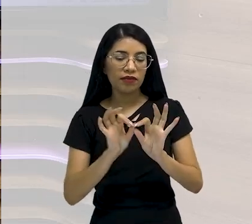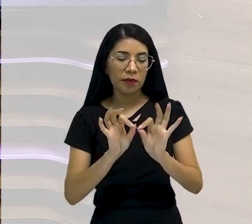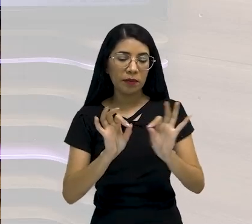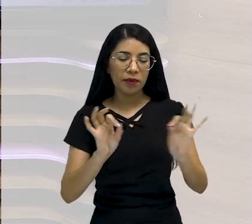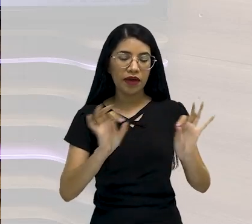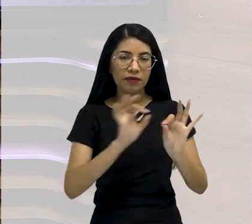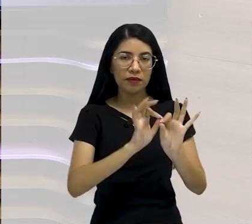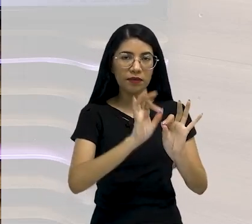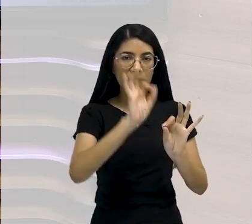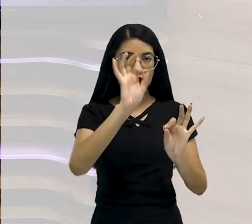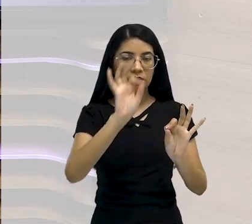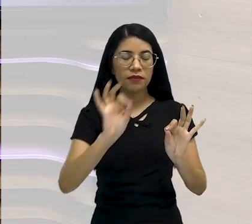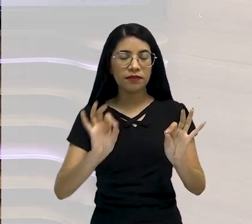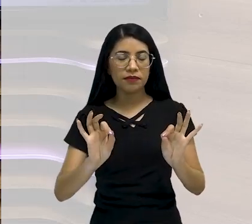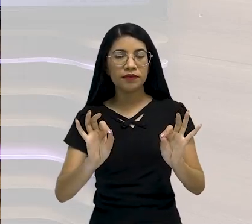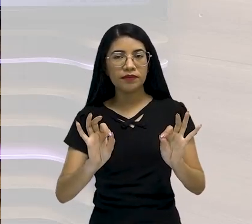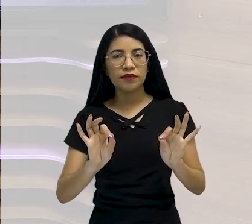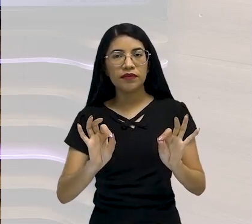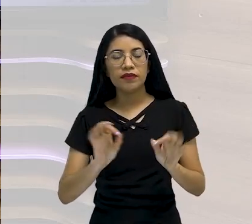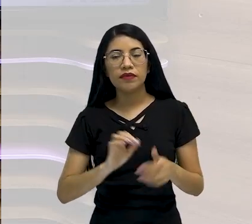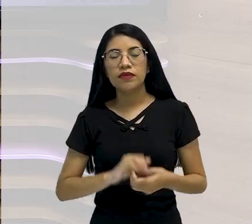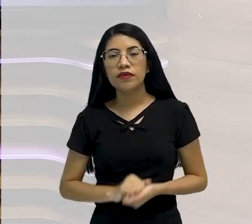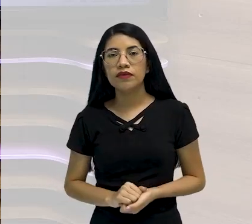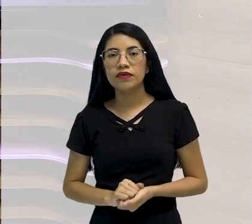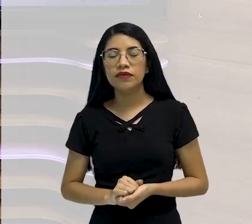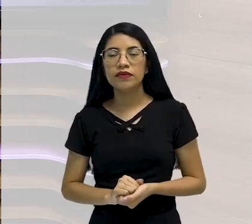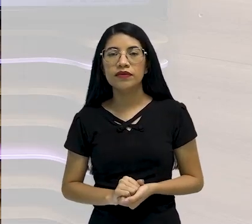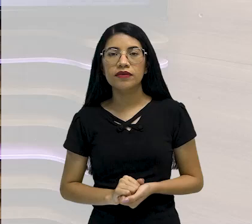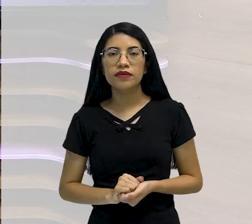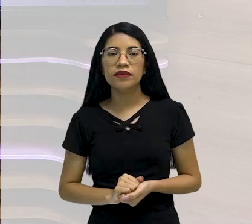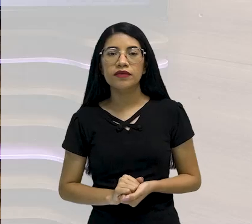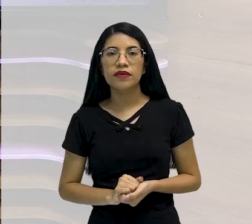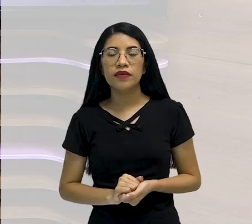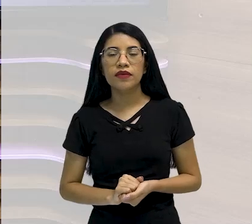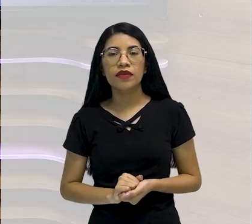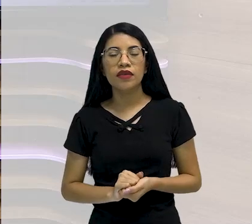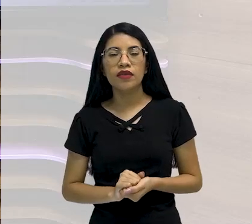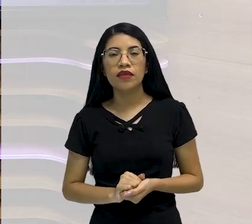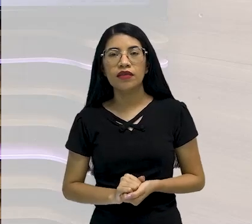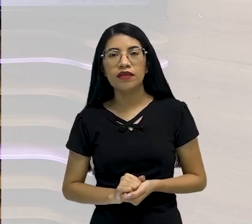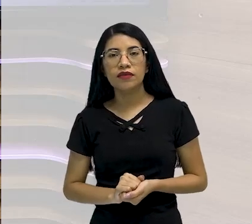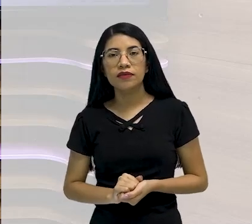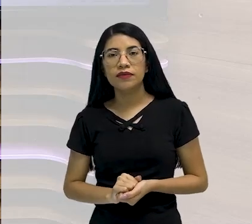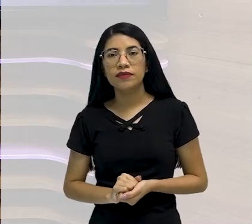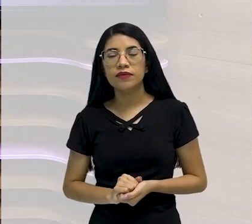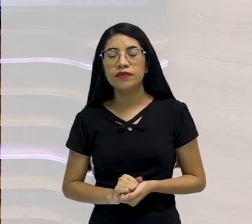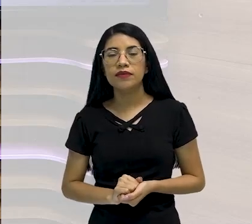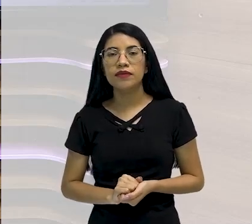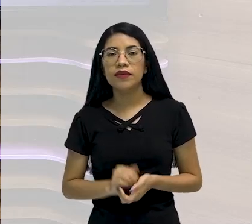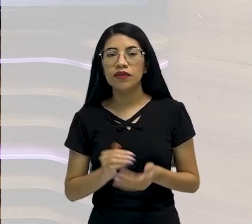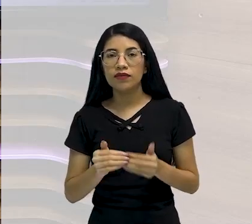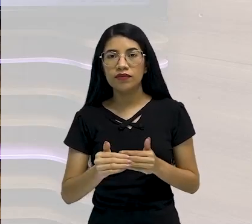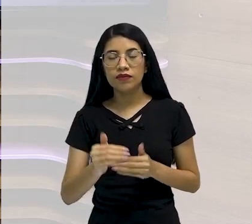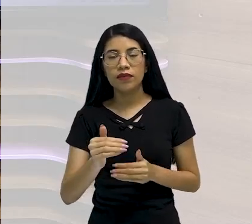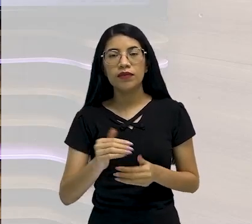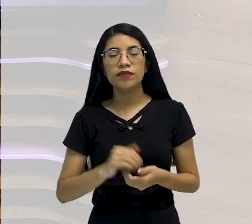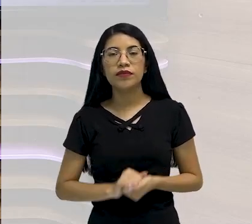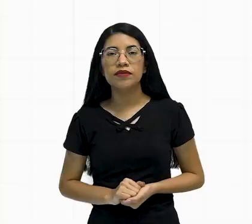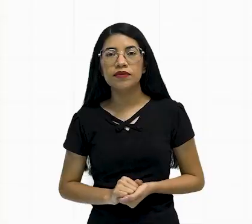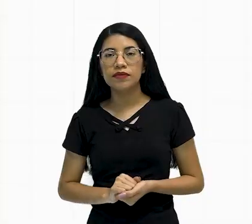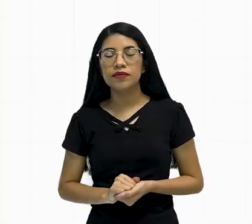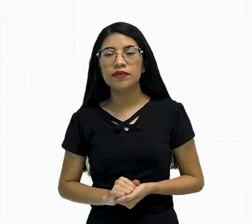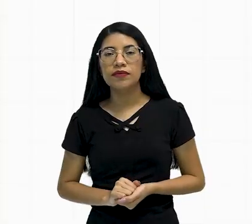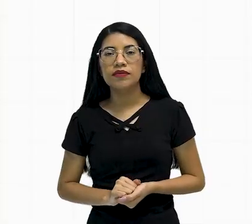2 vértices já existentes na reta, aliás, que você iniciou a figura, tá bom? Vamos seguir aqui em frente